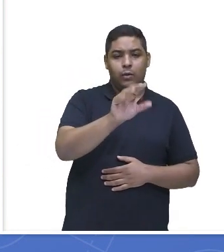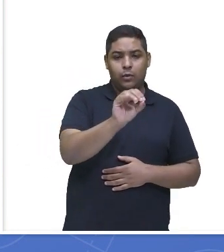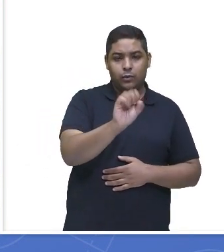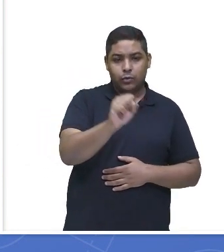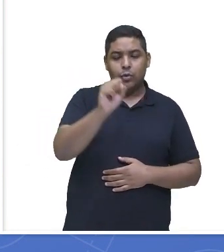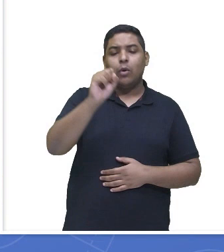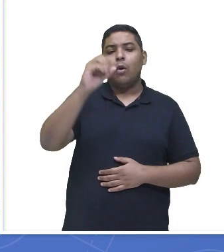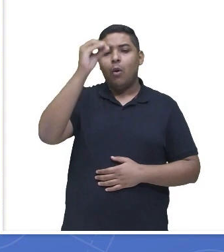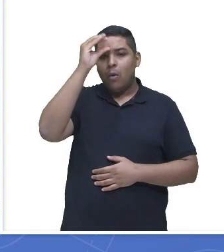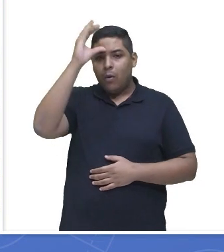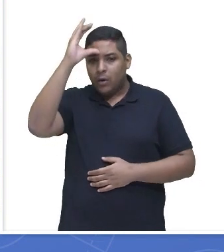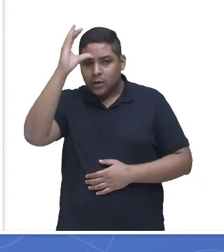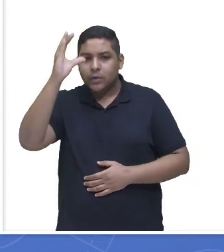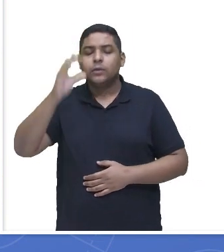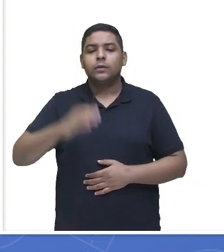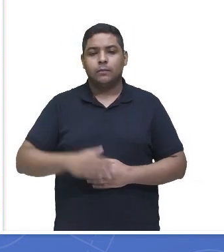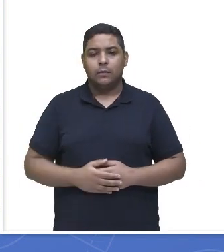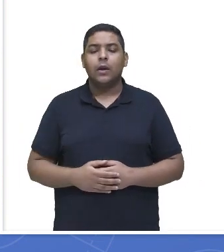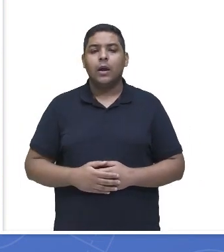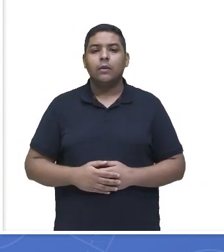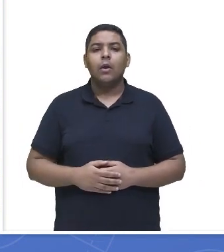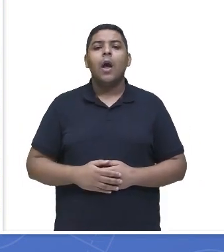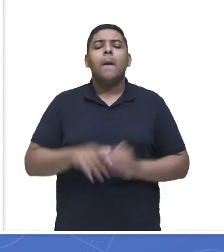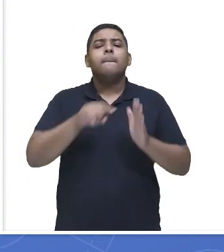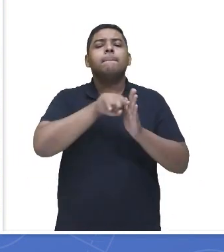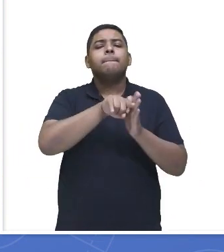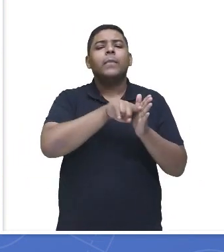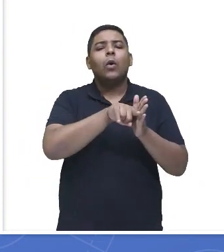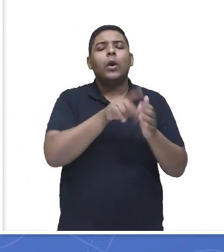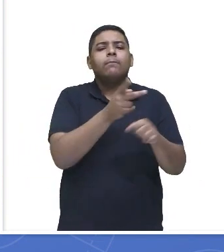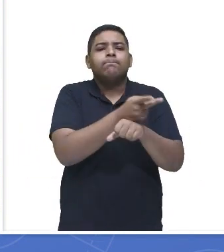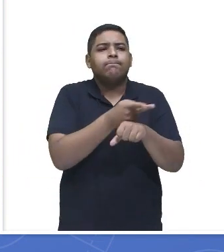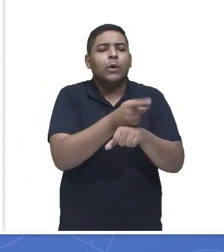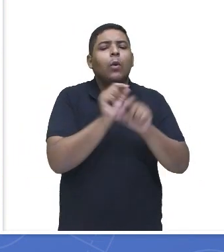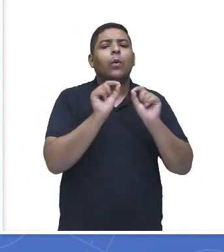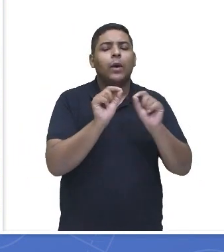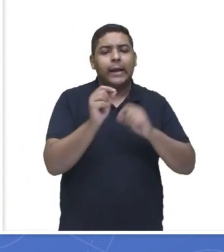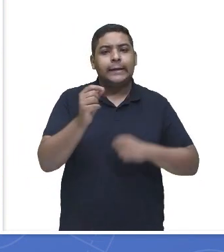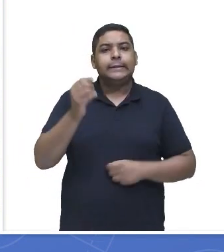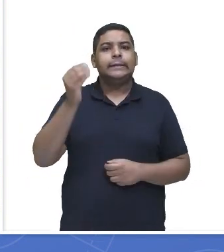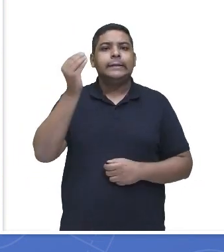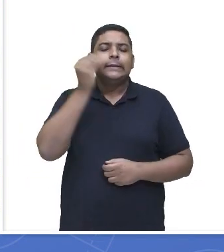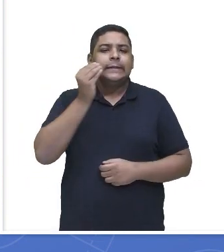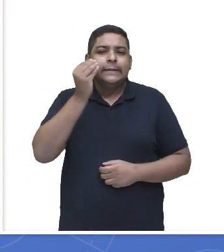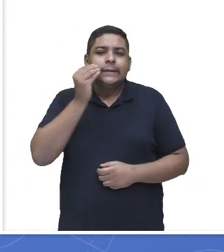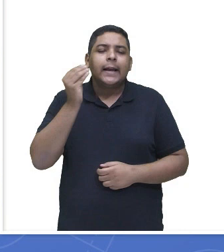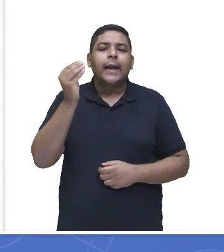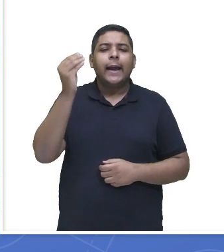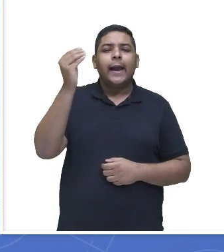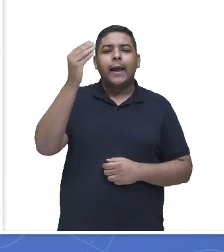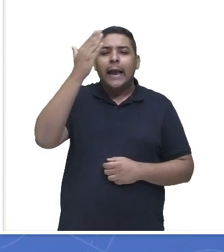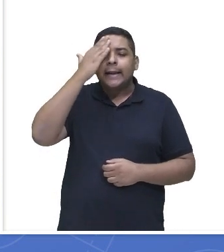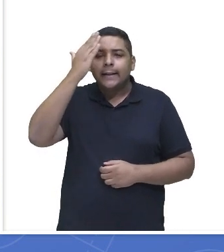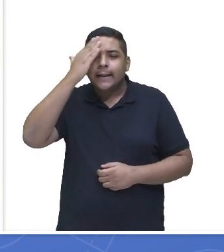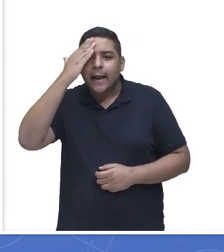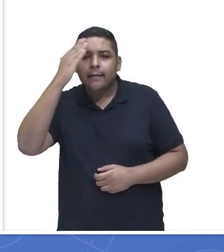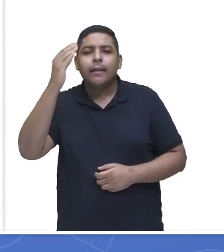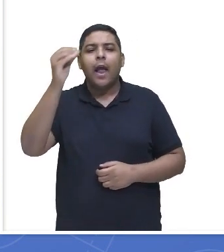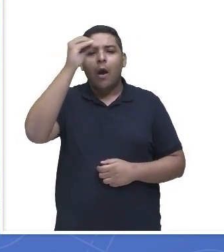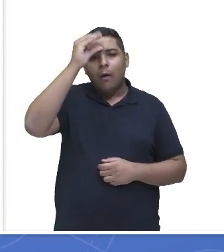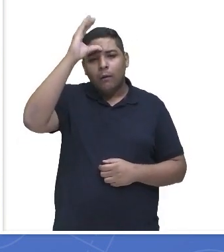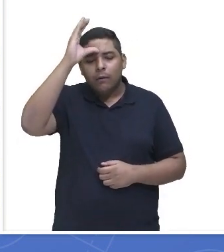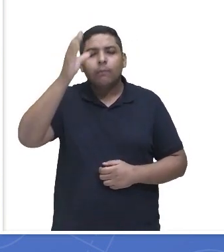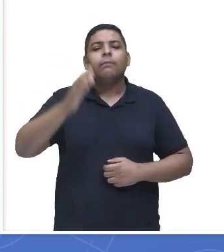conhecimento, episteme, então, a ideia de buscar esse conhecimento, de tentar entender esse conhecimento. Então, entre o ser humano, o estudo